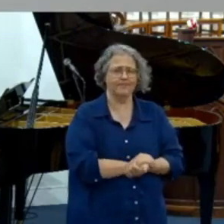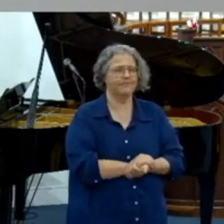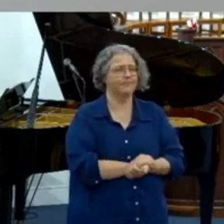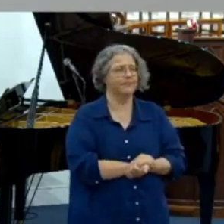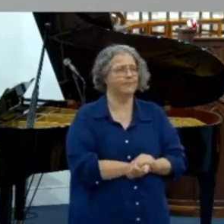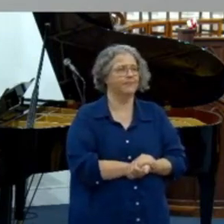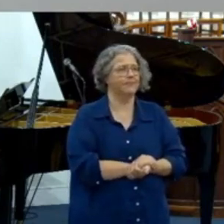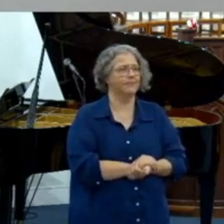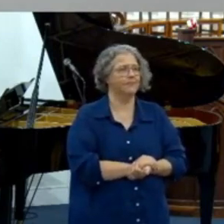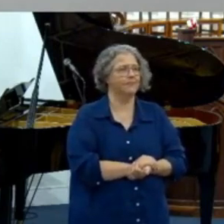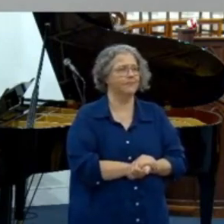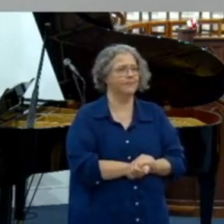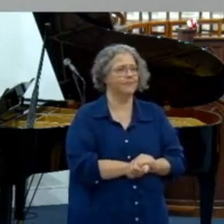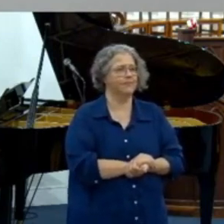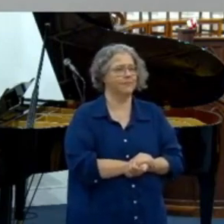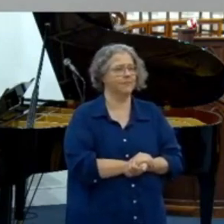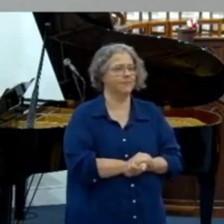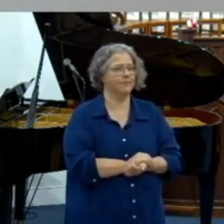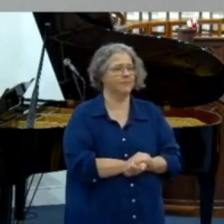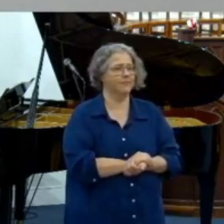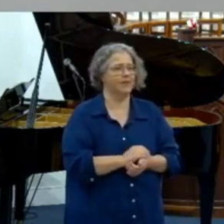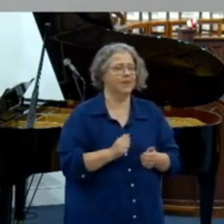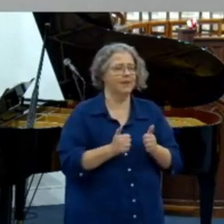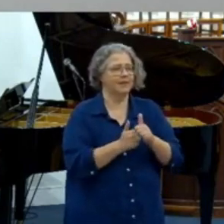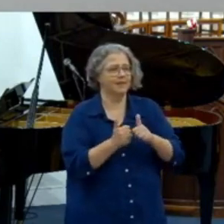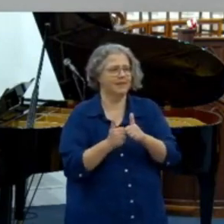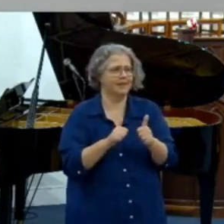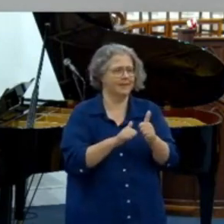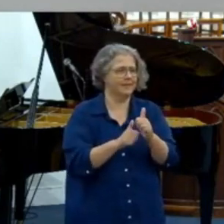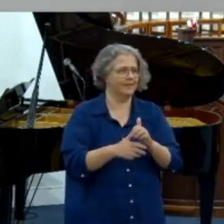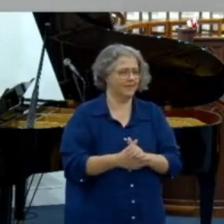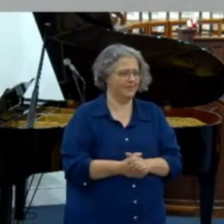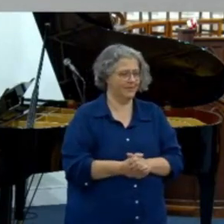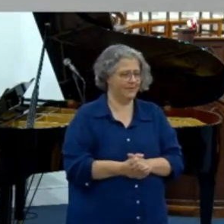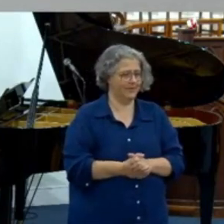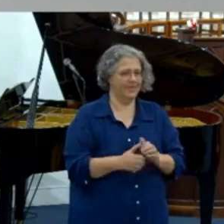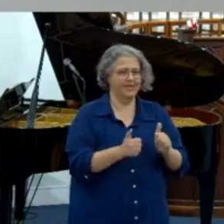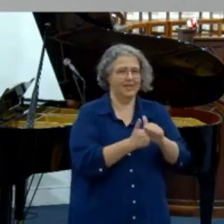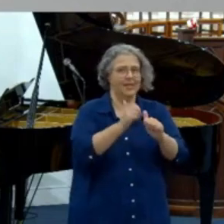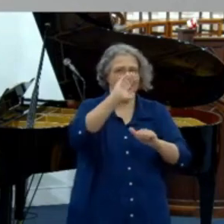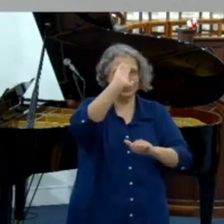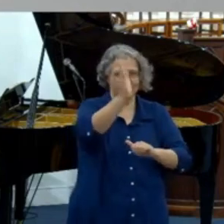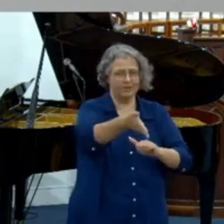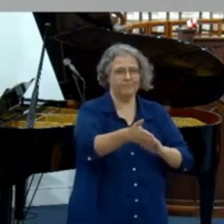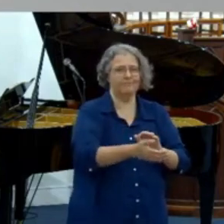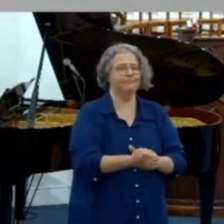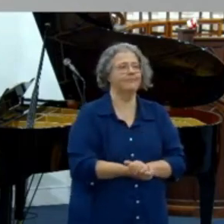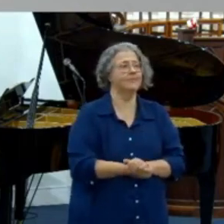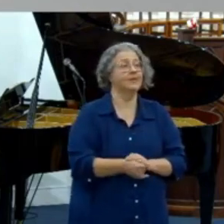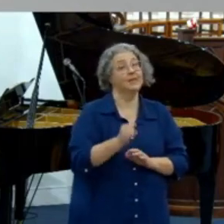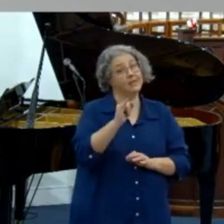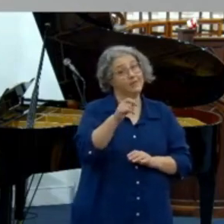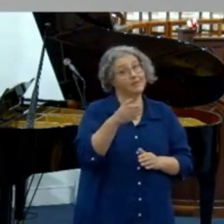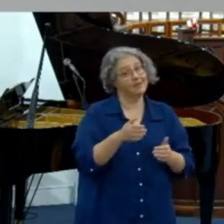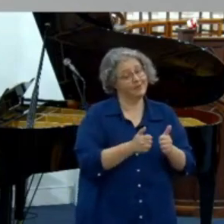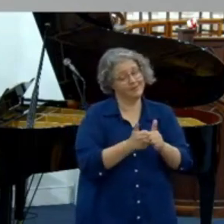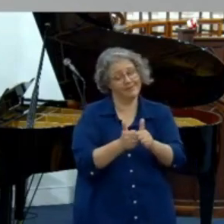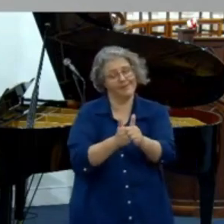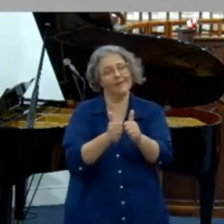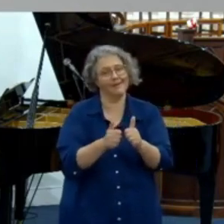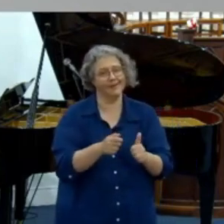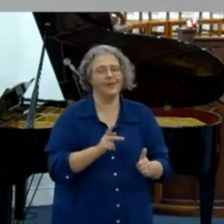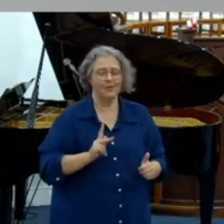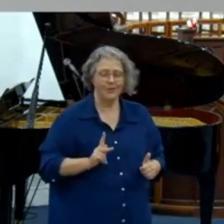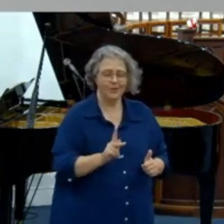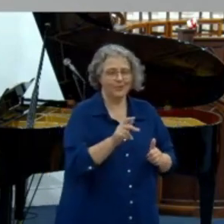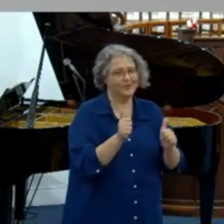noite é: siga Jesus, siga Jesus Cristo, siga já. Se você já segue, continue